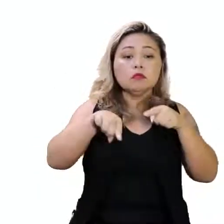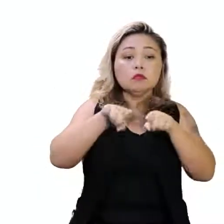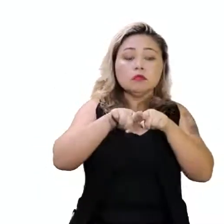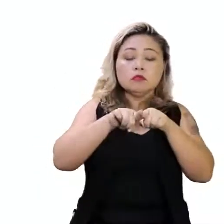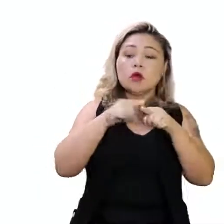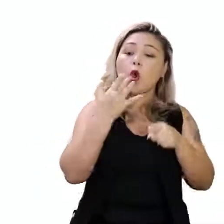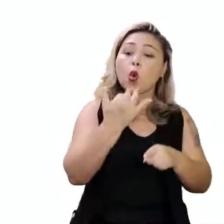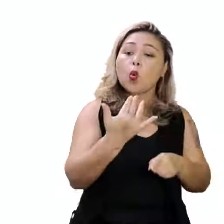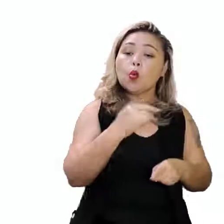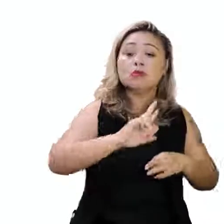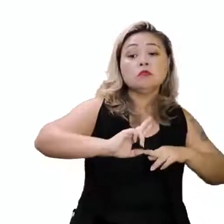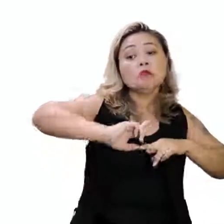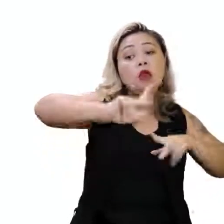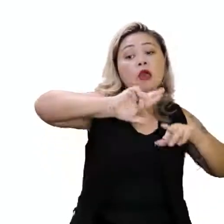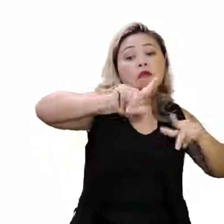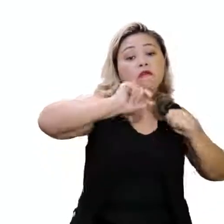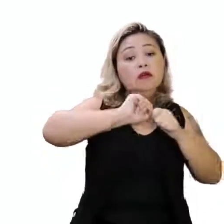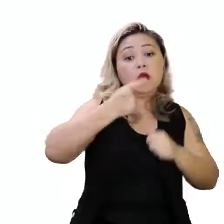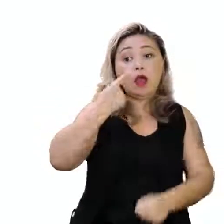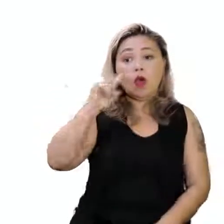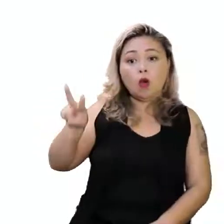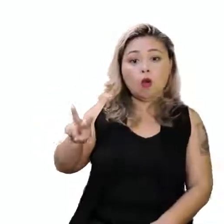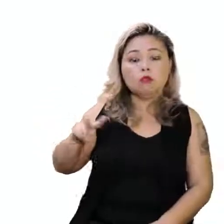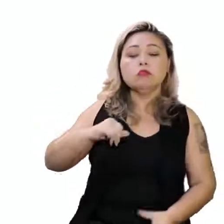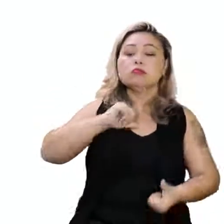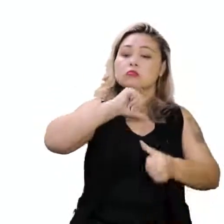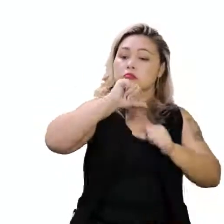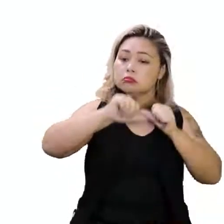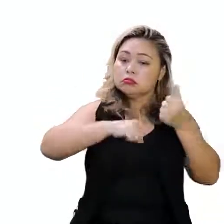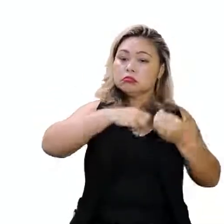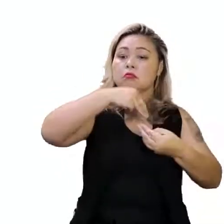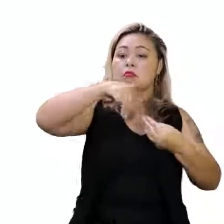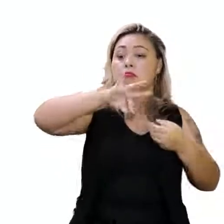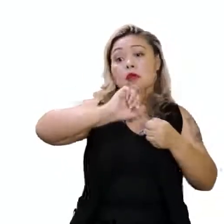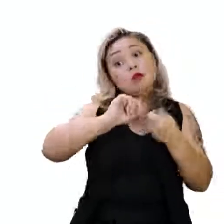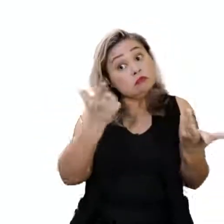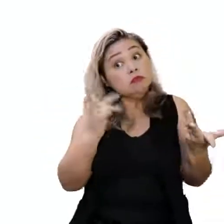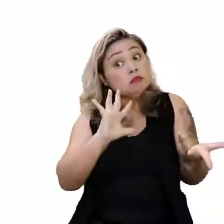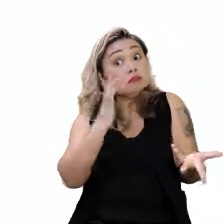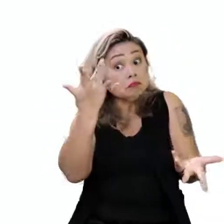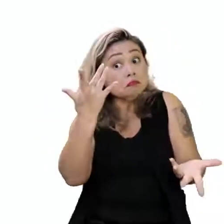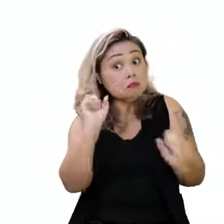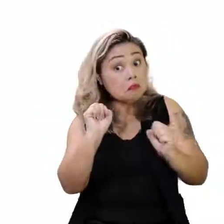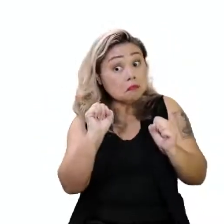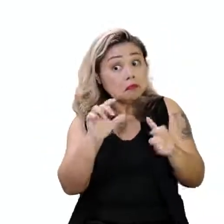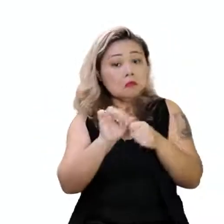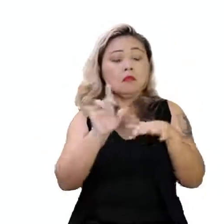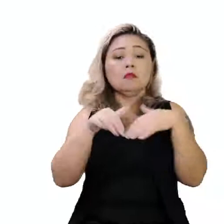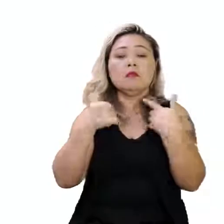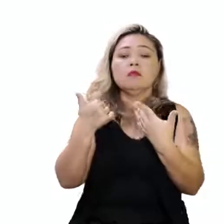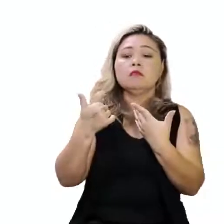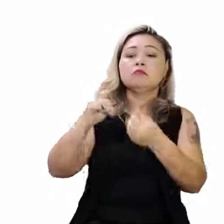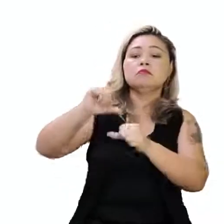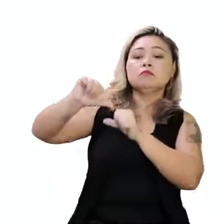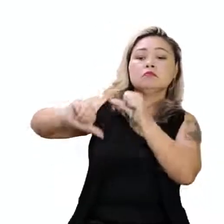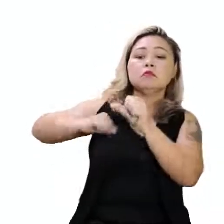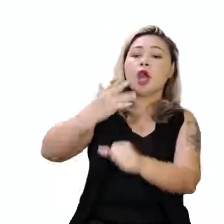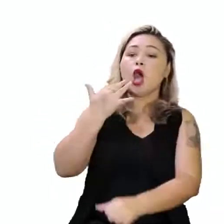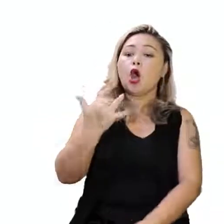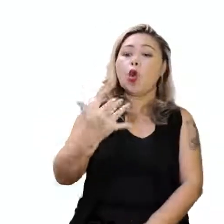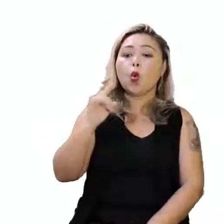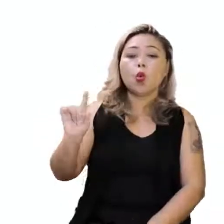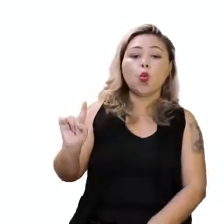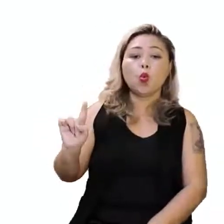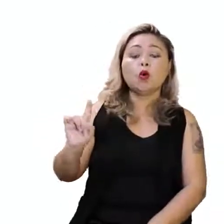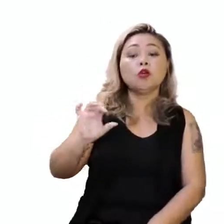tá com coloração diferente. Houve um processo de mutação? Quem sabe, pode ter acontecido. Aí, olha só, elas mudaram a coloração